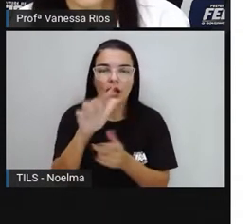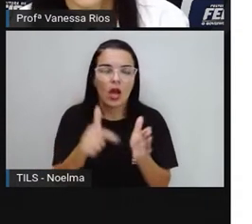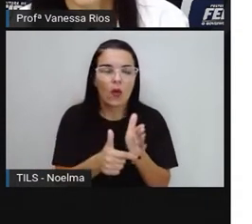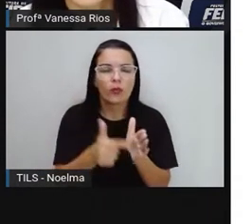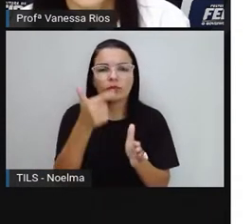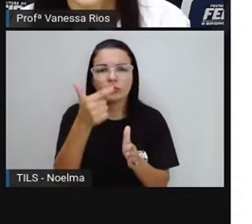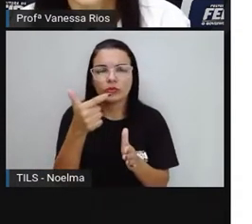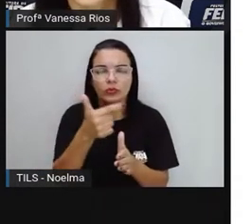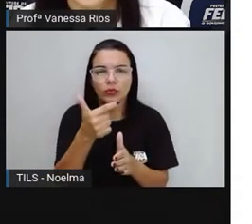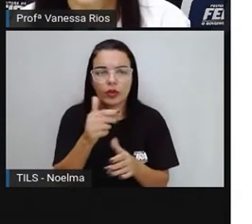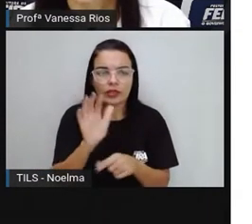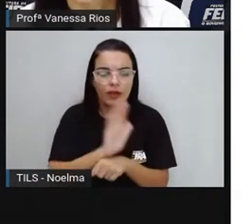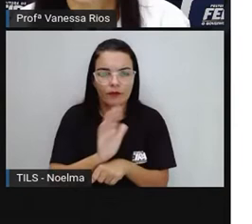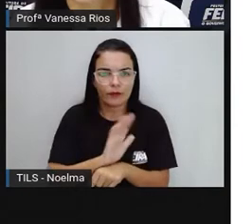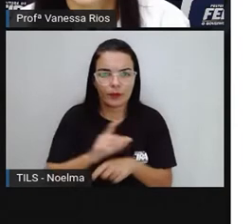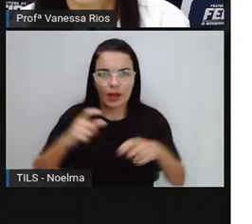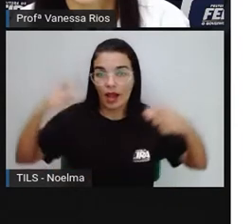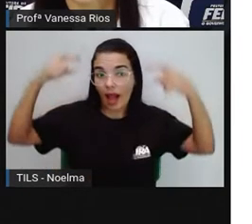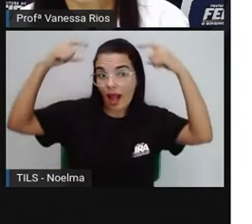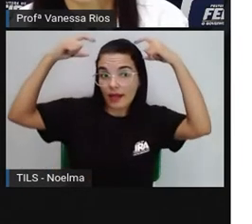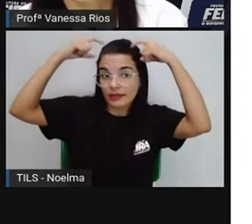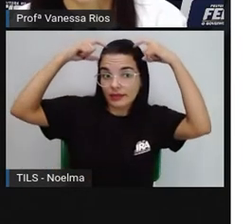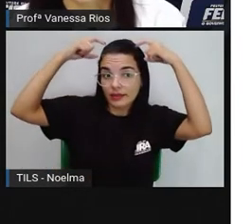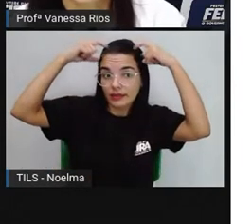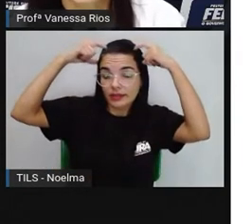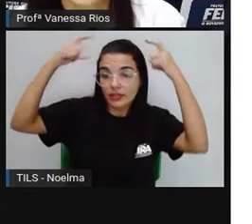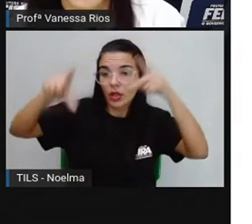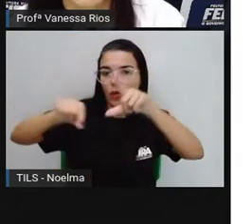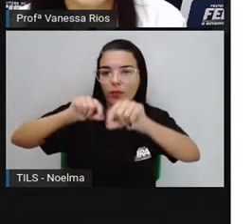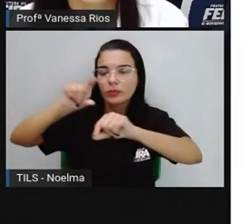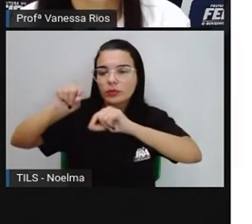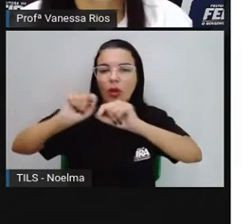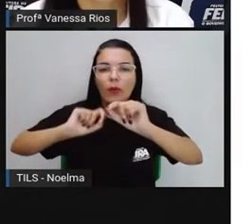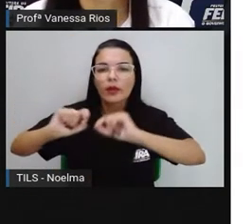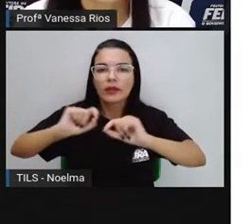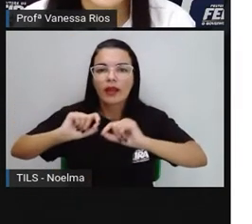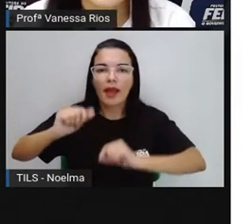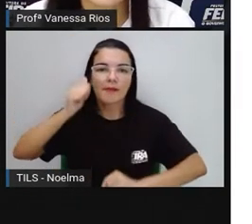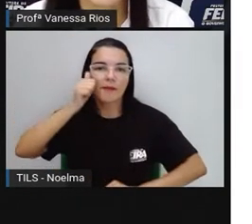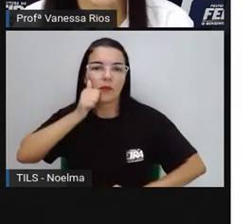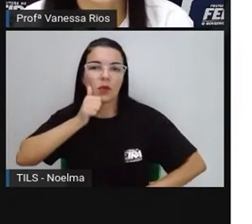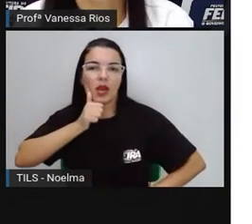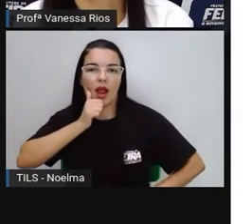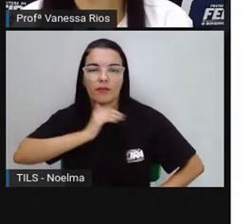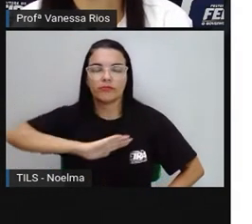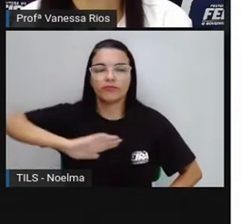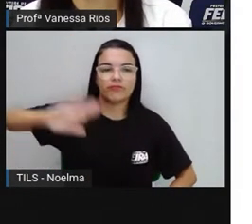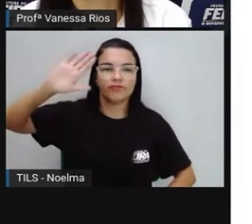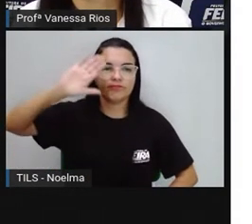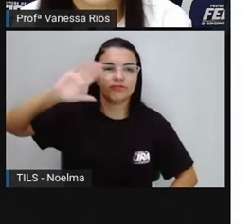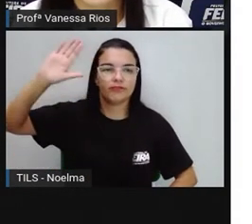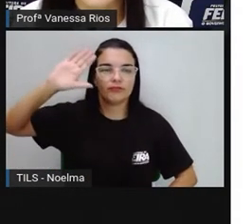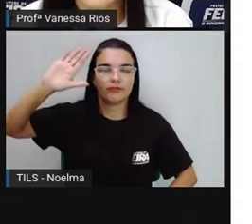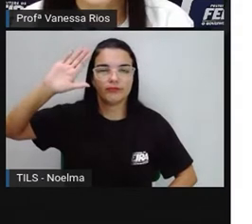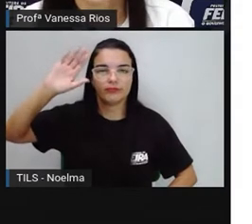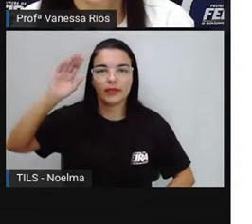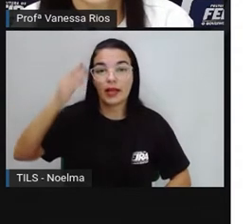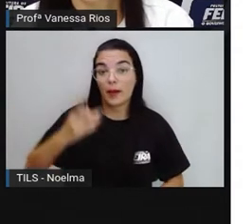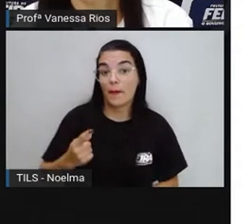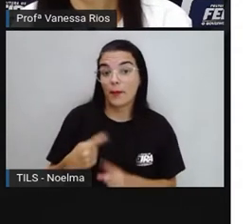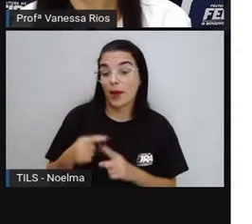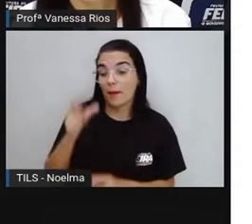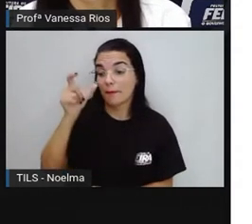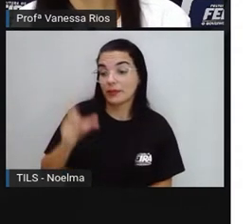segundo filme, a Disney optou por uma levada mais feminista ao escolher mulheres como personagens principais